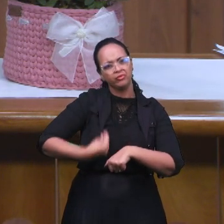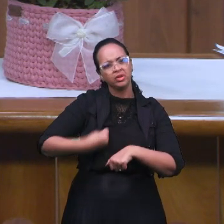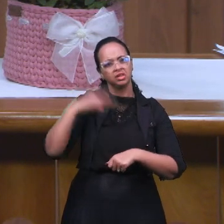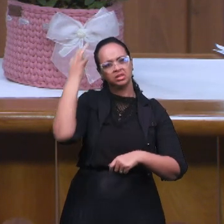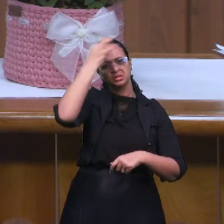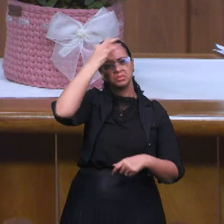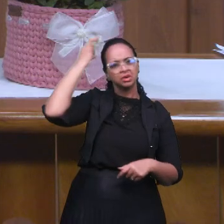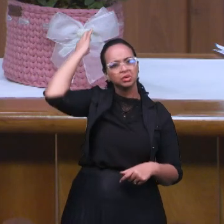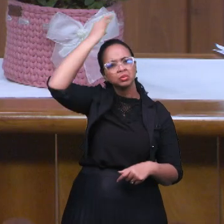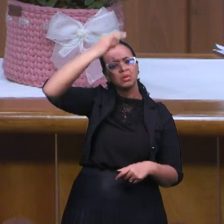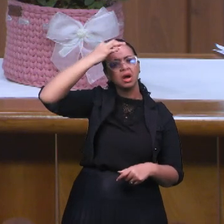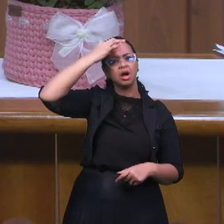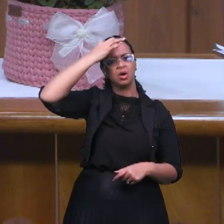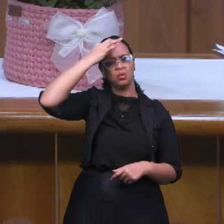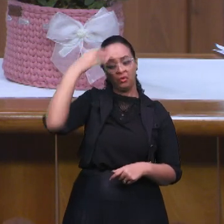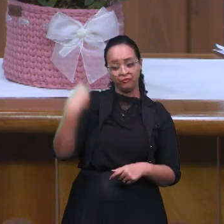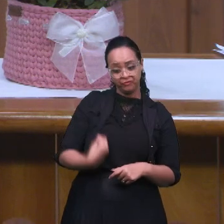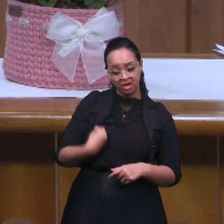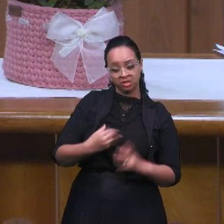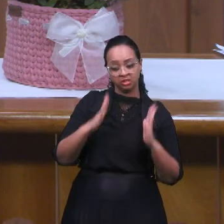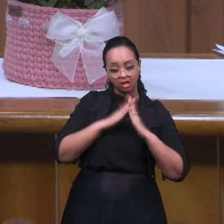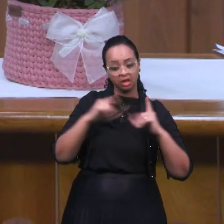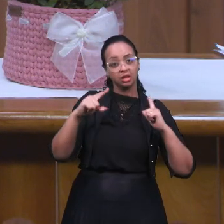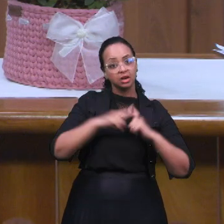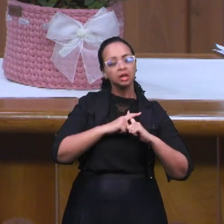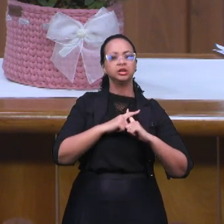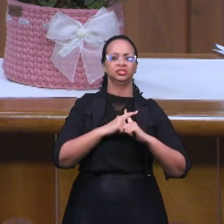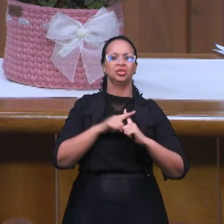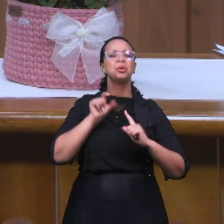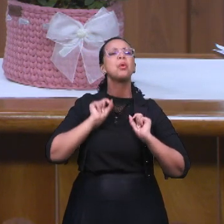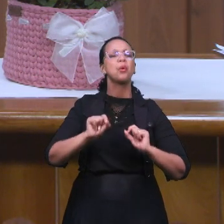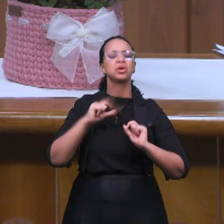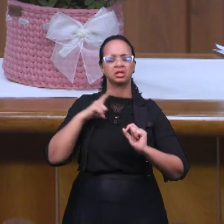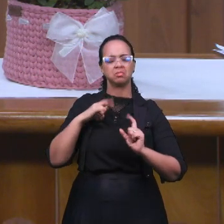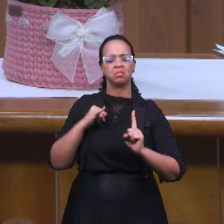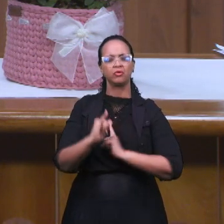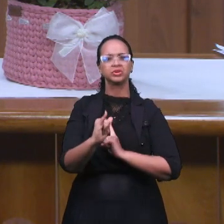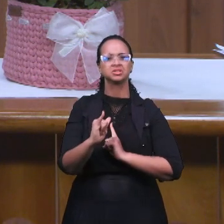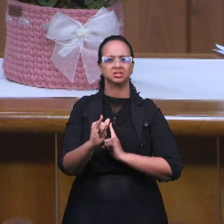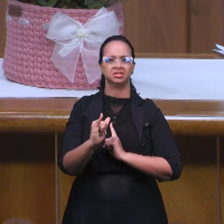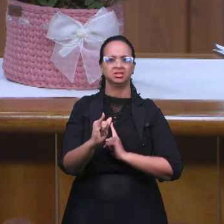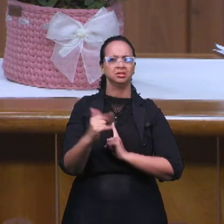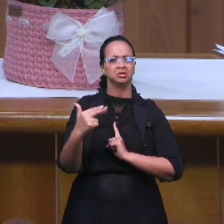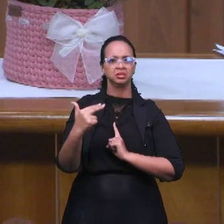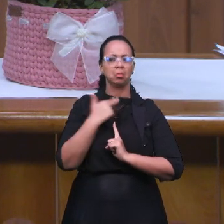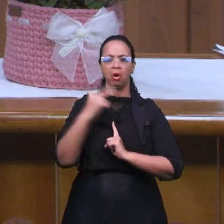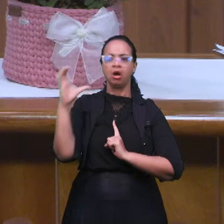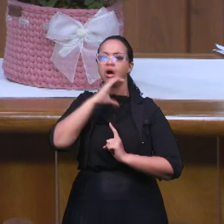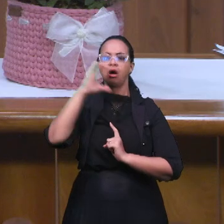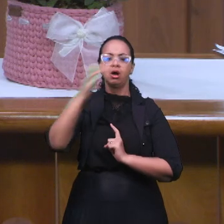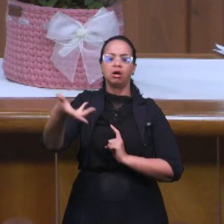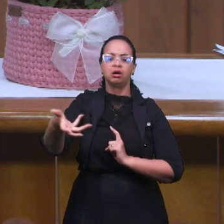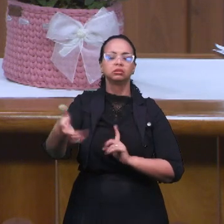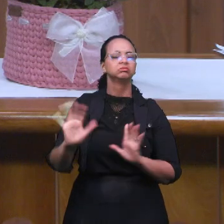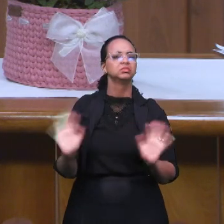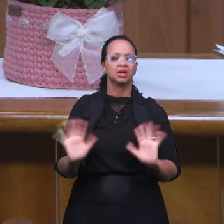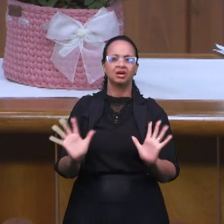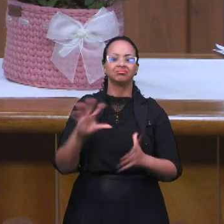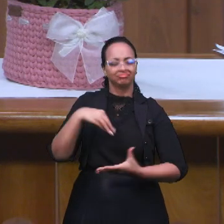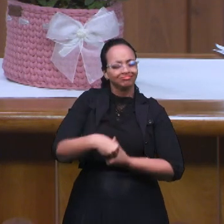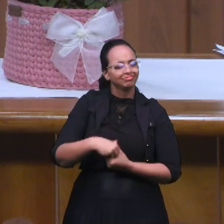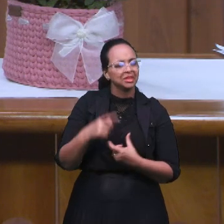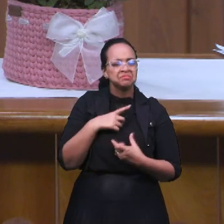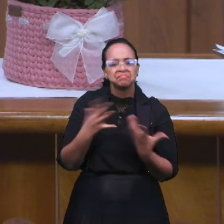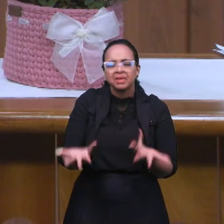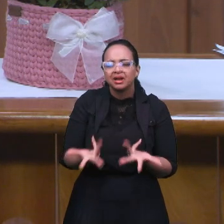para a vida da igreja, para aquilo que é o profético. Nós não podemos, porque aqui estão as grandes riquezas.